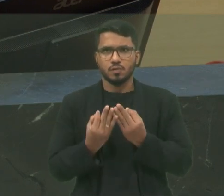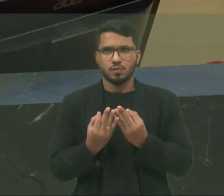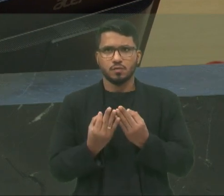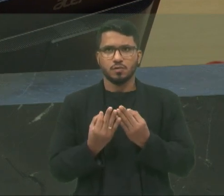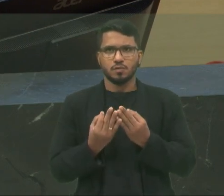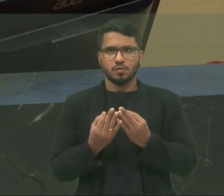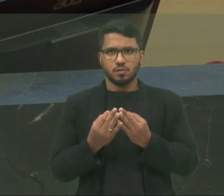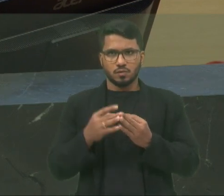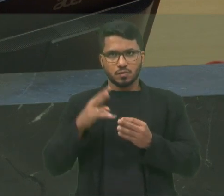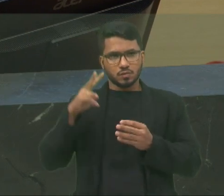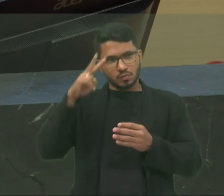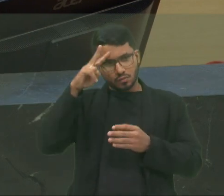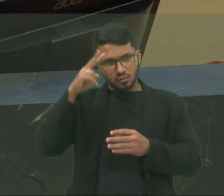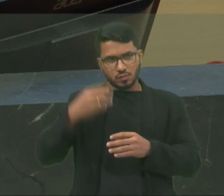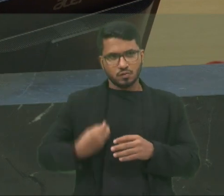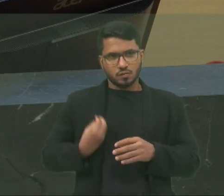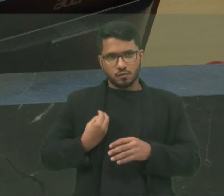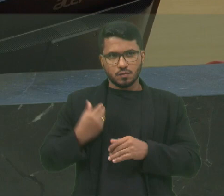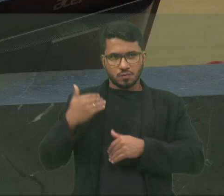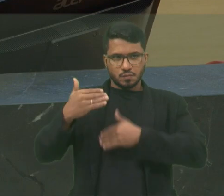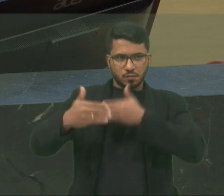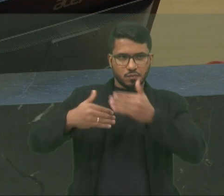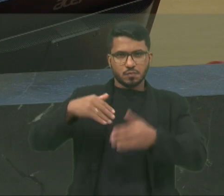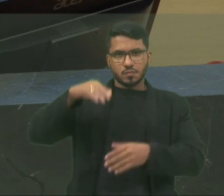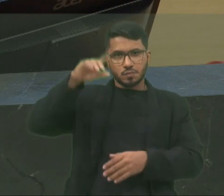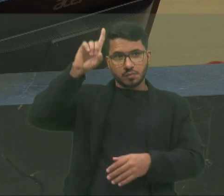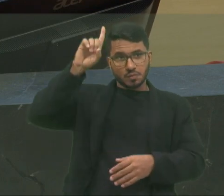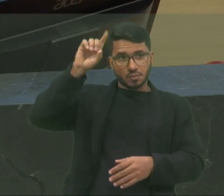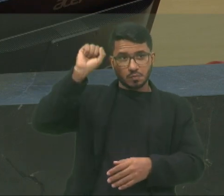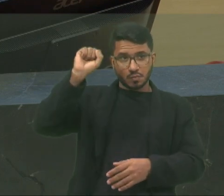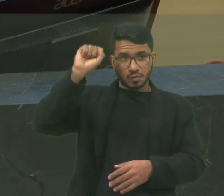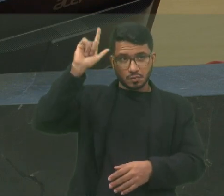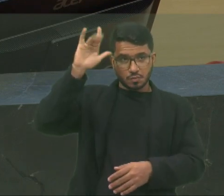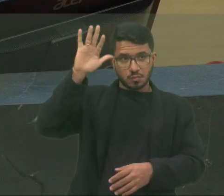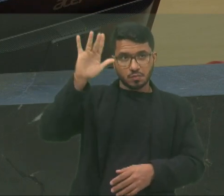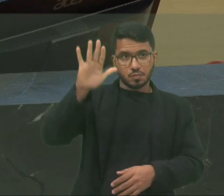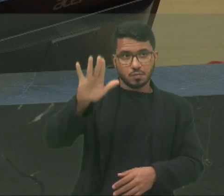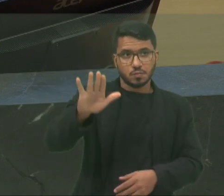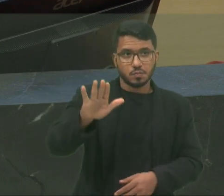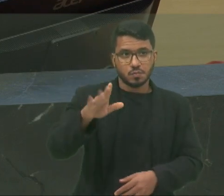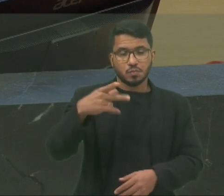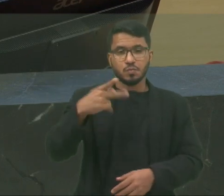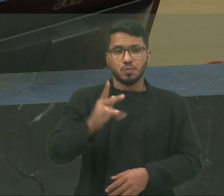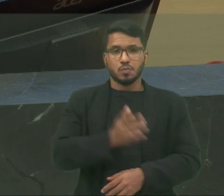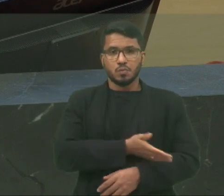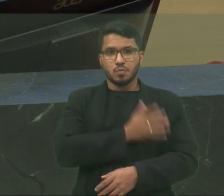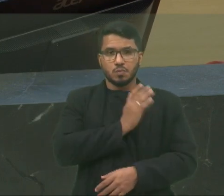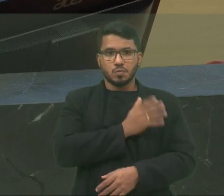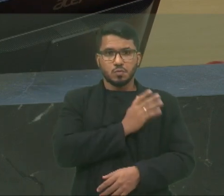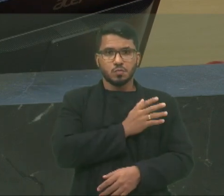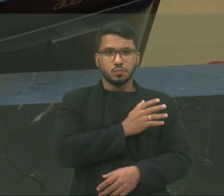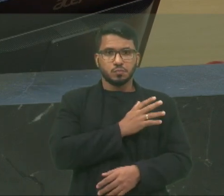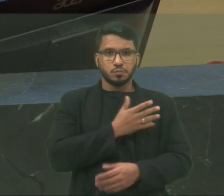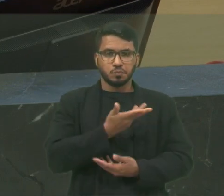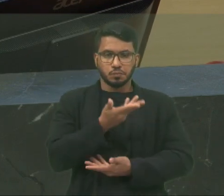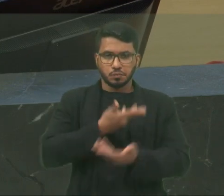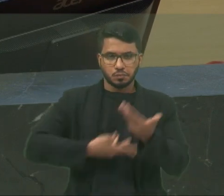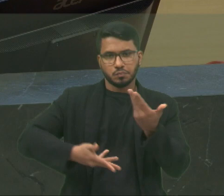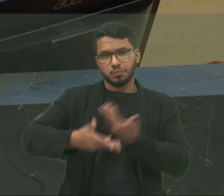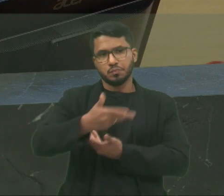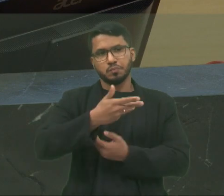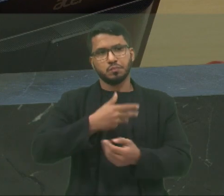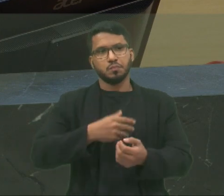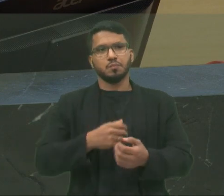sua trajetória, na sua caminhada, e que Deus possa sempre lhe conduzir com este coração sempre fraterno e